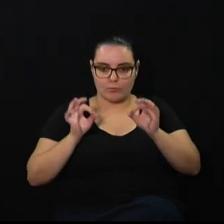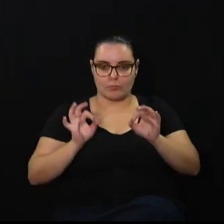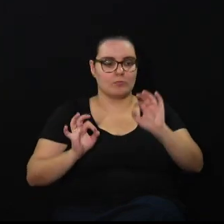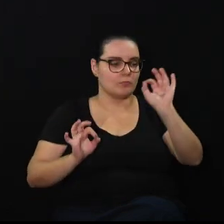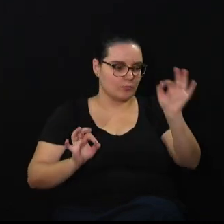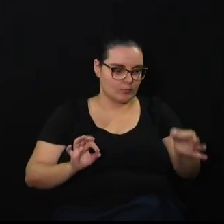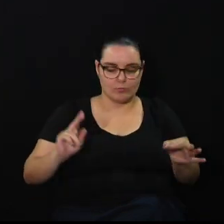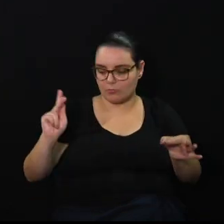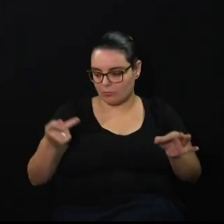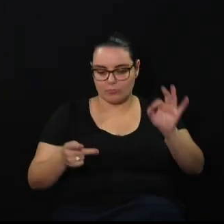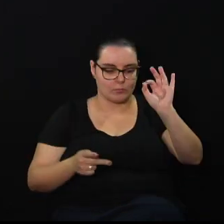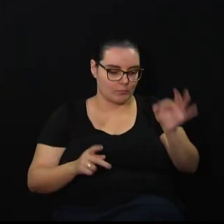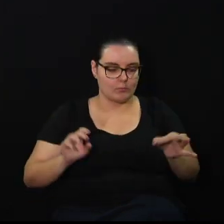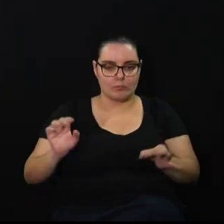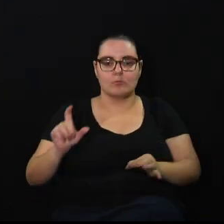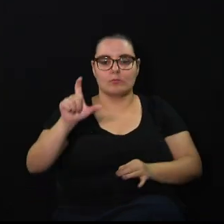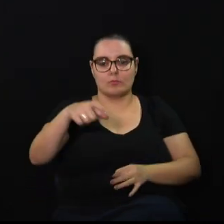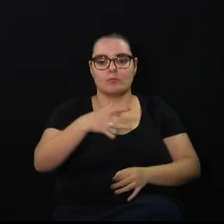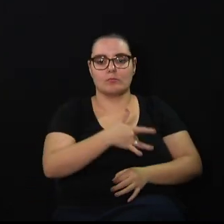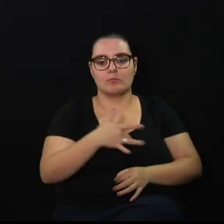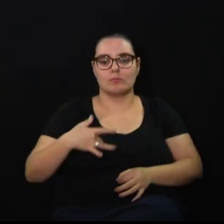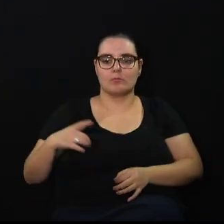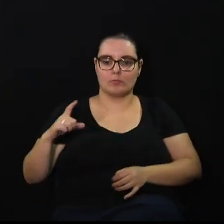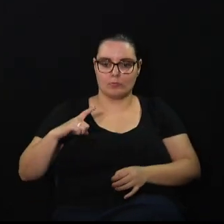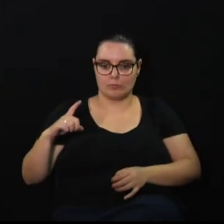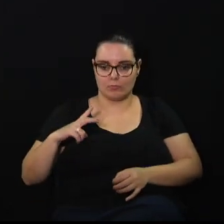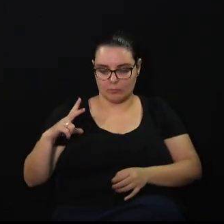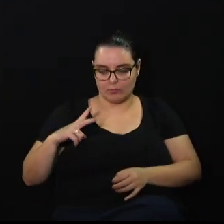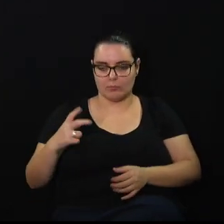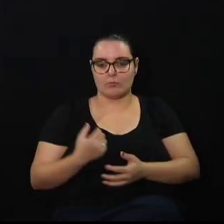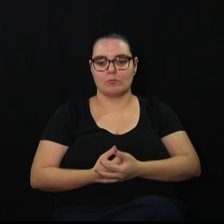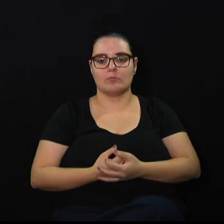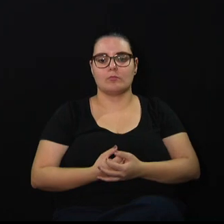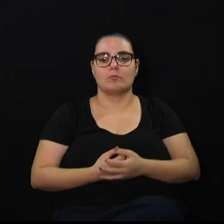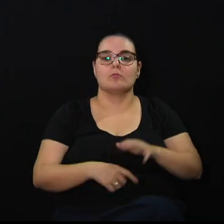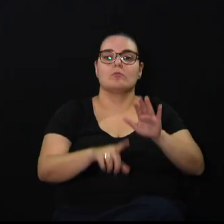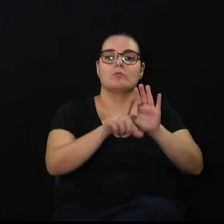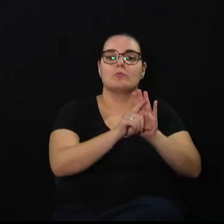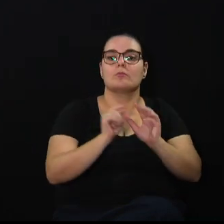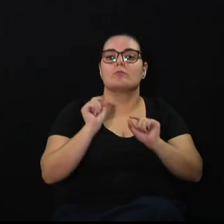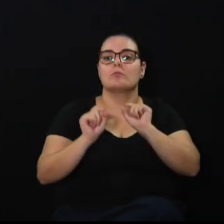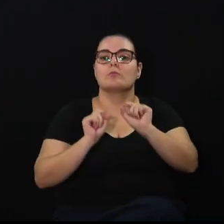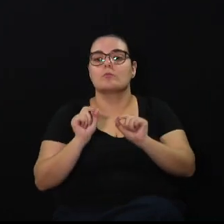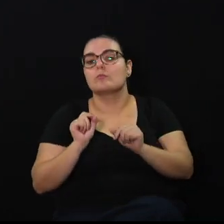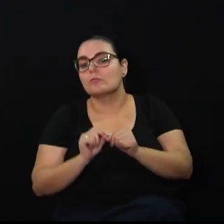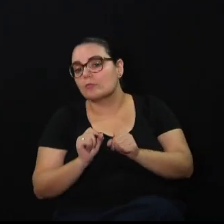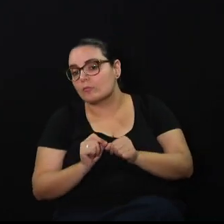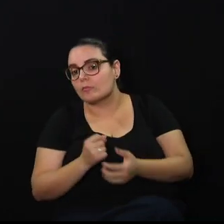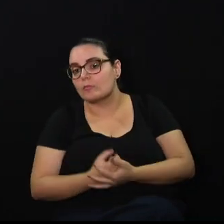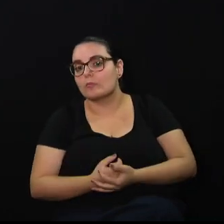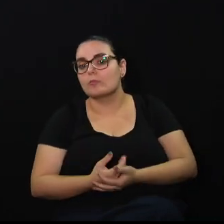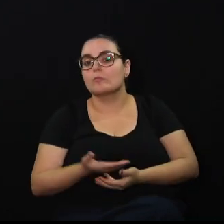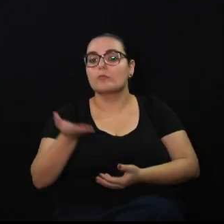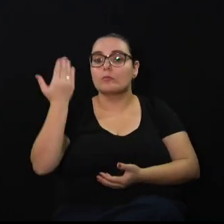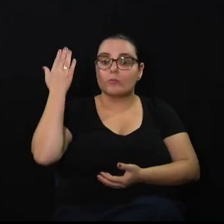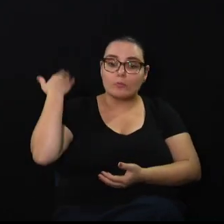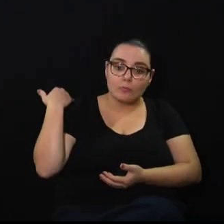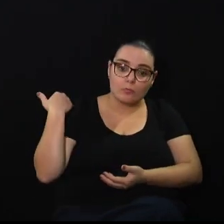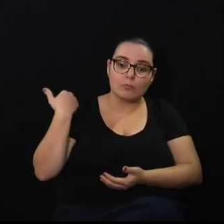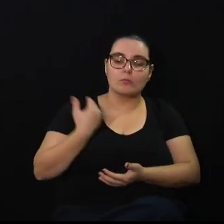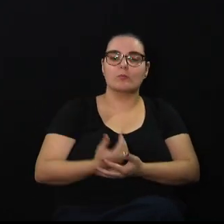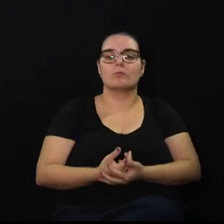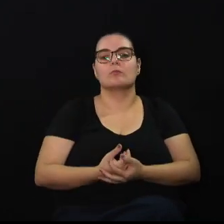errado com relação ao plano de saúde está nessa legislação e essa legislação foi feita na época que ela surgiu ela veio